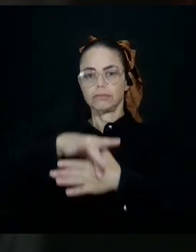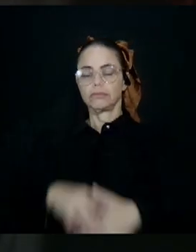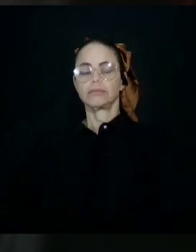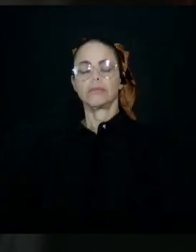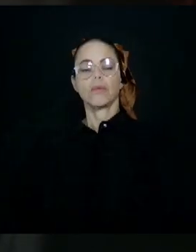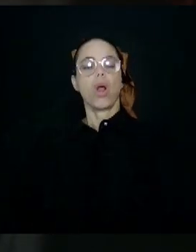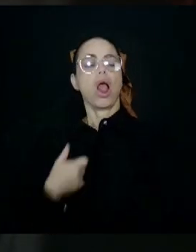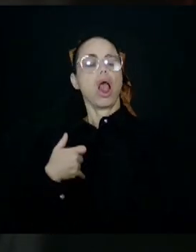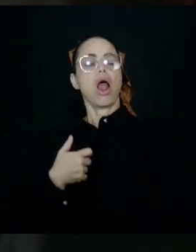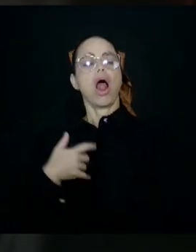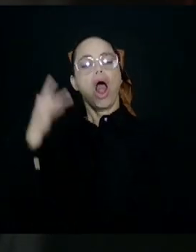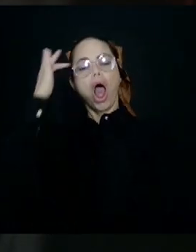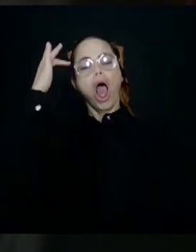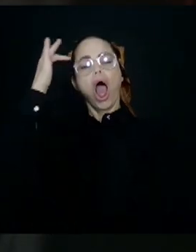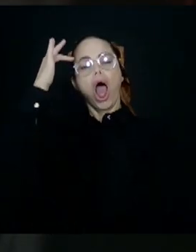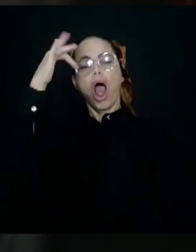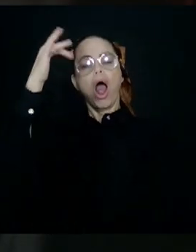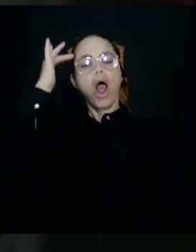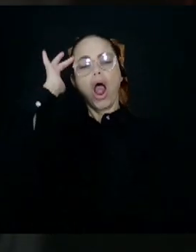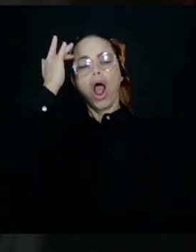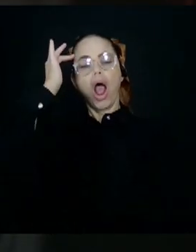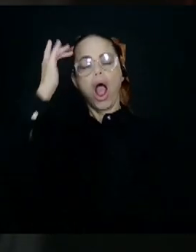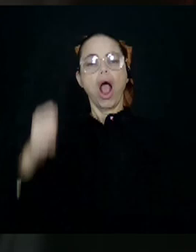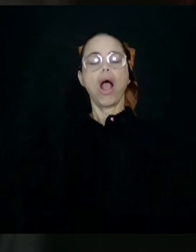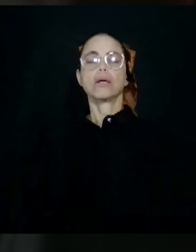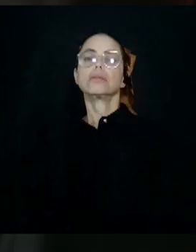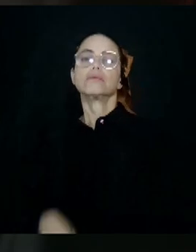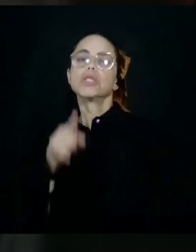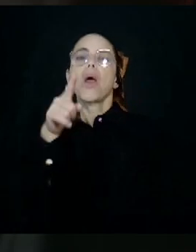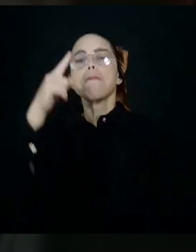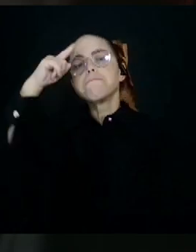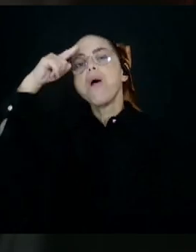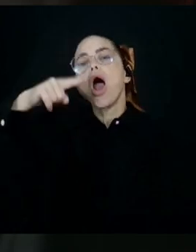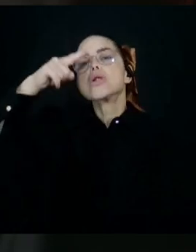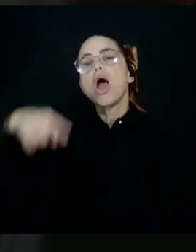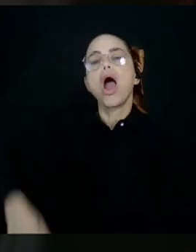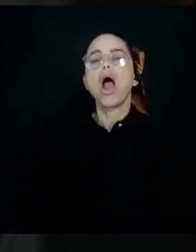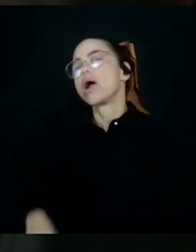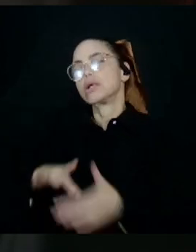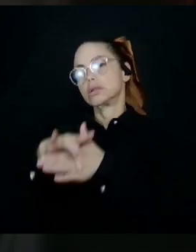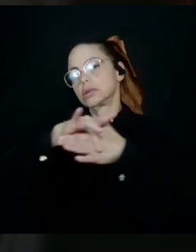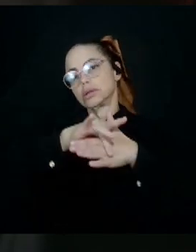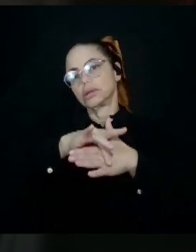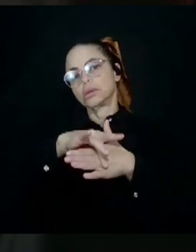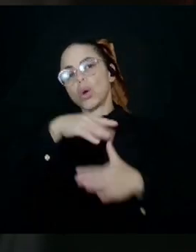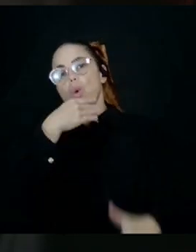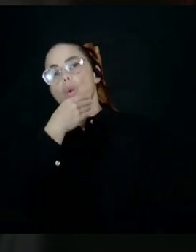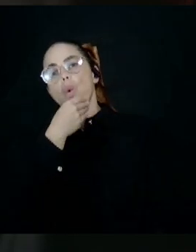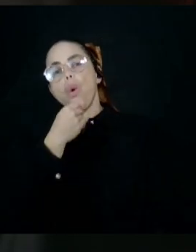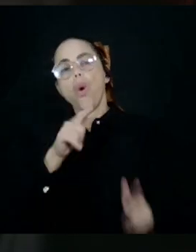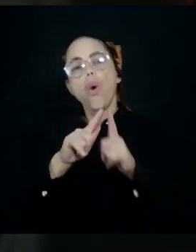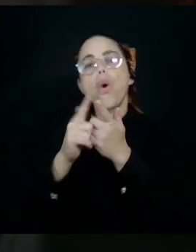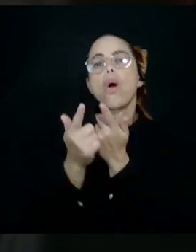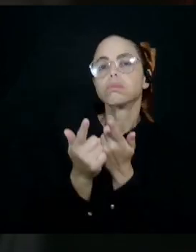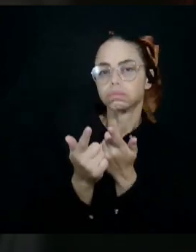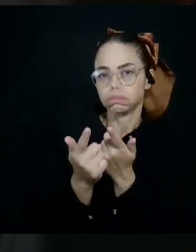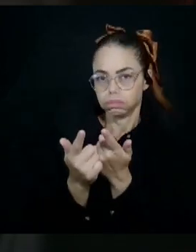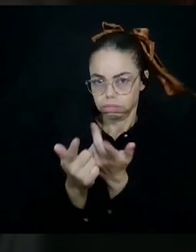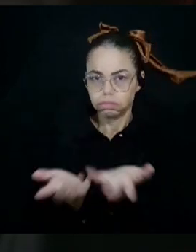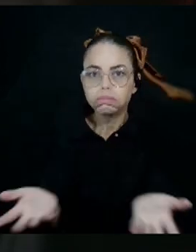achando que tem poder, ainda mais quando a mulher lidera homens. Gente, é estranho isso, mas por